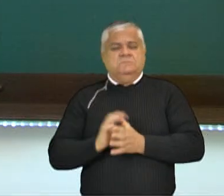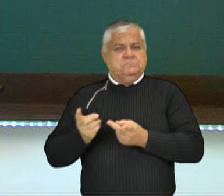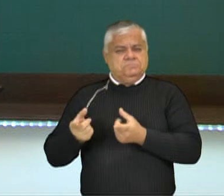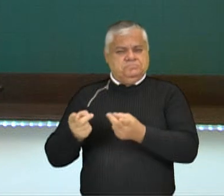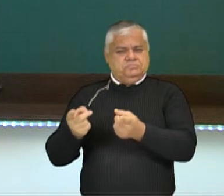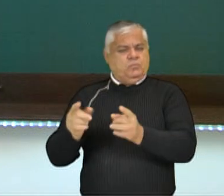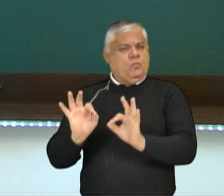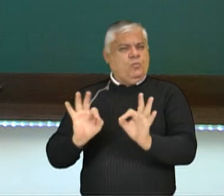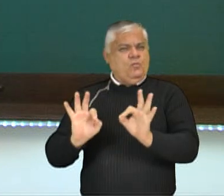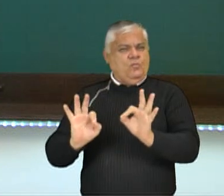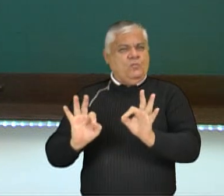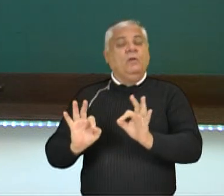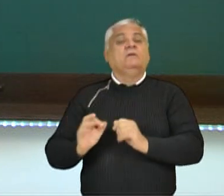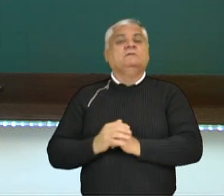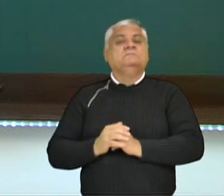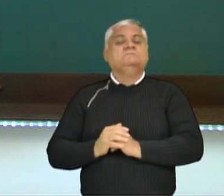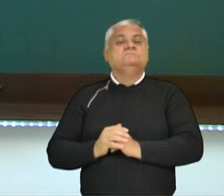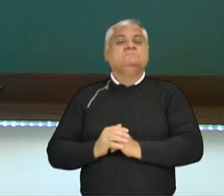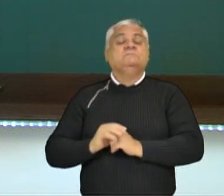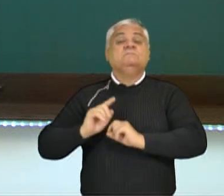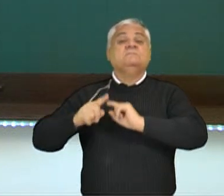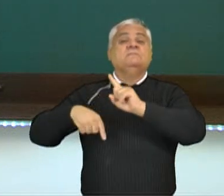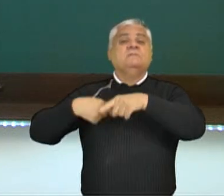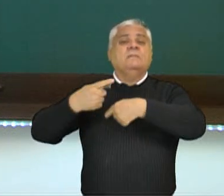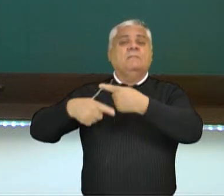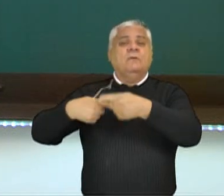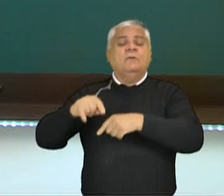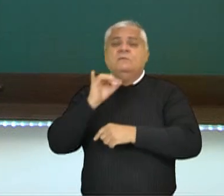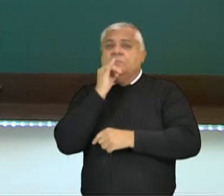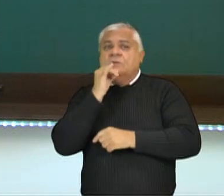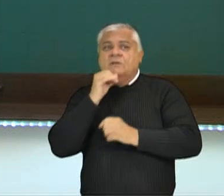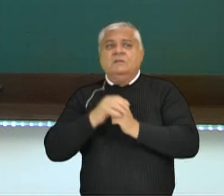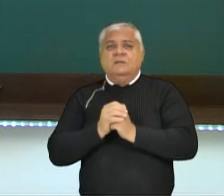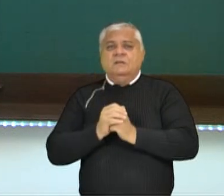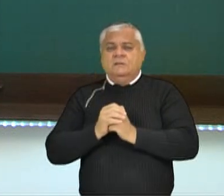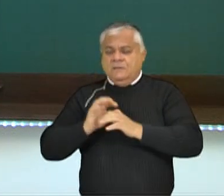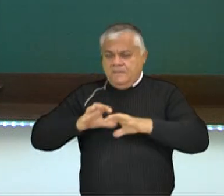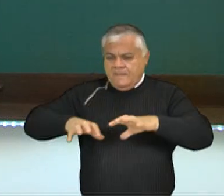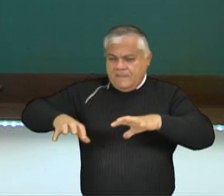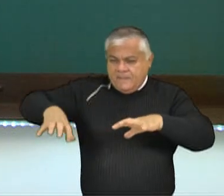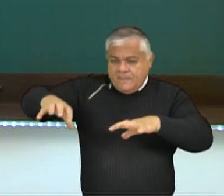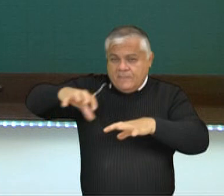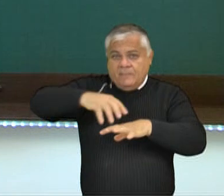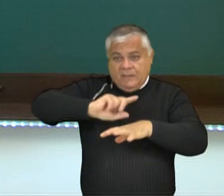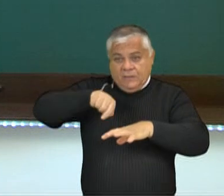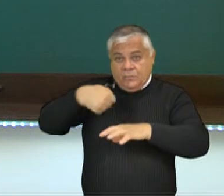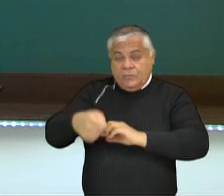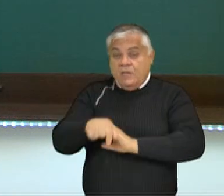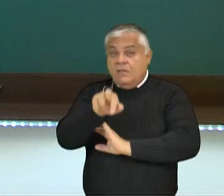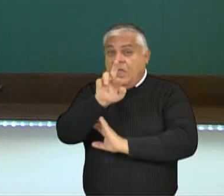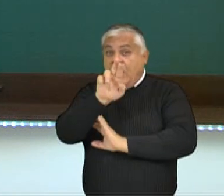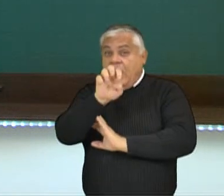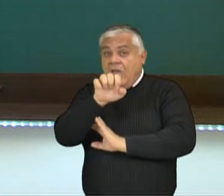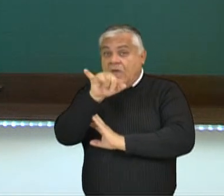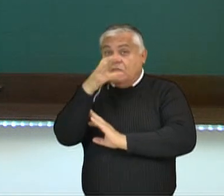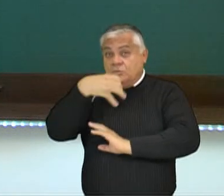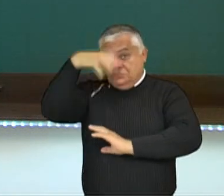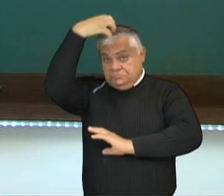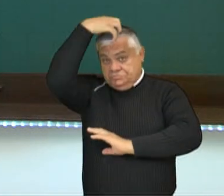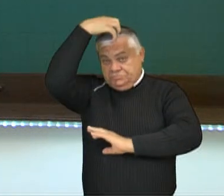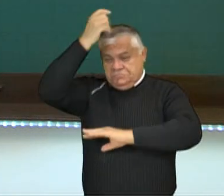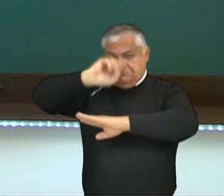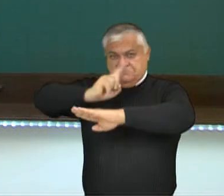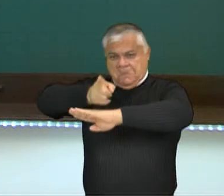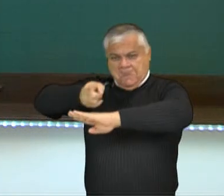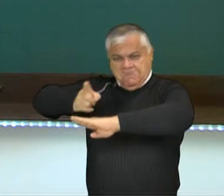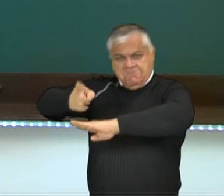né? E as transformações no reino da Iugoslávia, ali no centro-leste europeu,